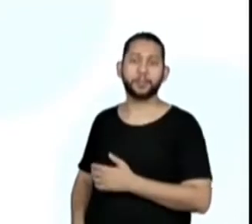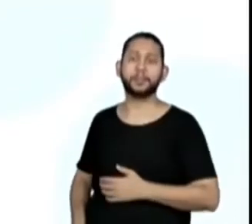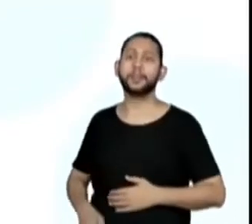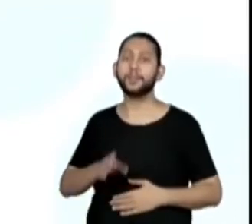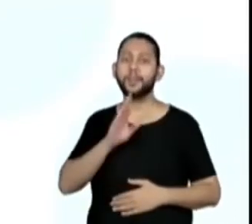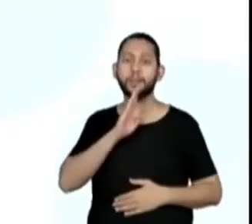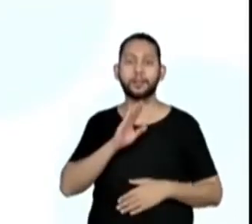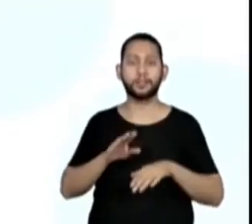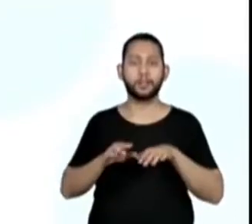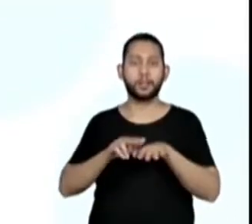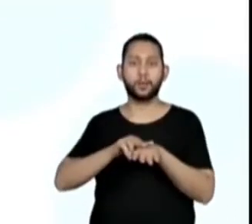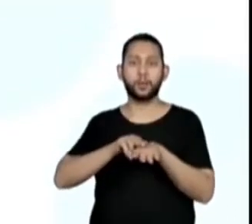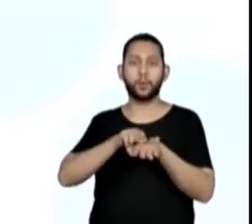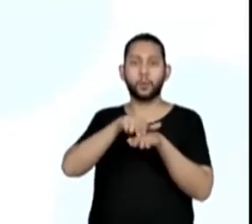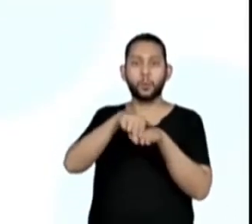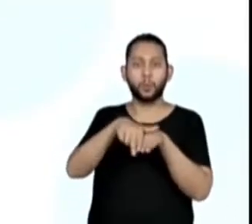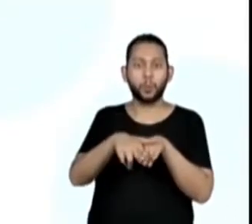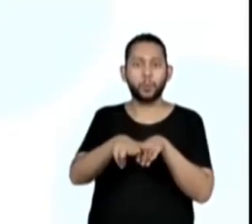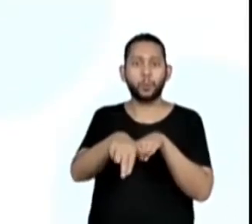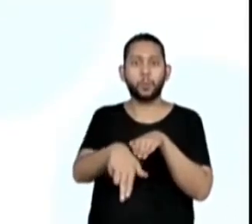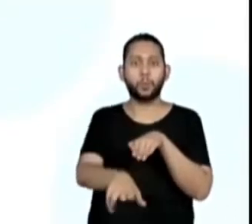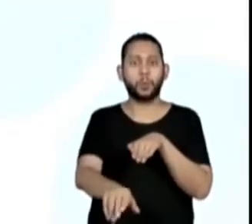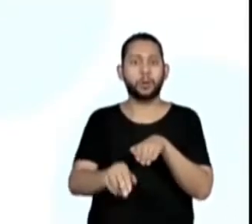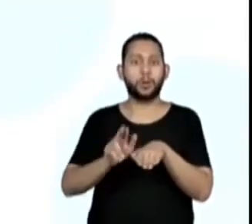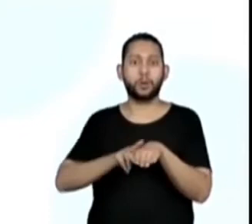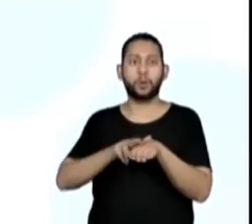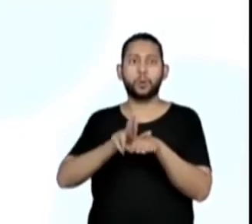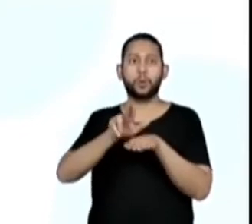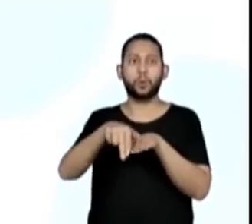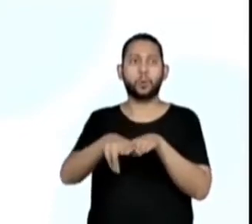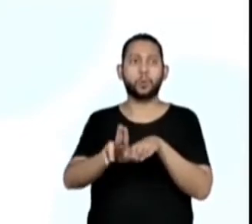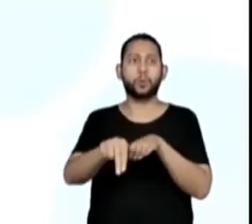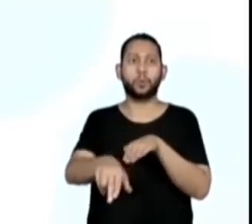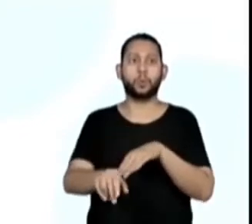só. Como se pronuncia isso, oráculo? Você põe lá para a gente?